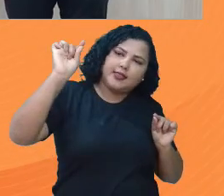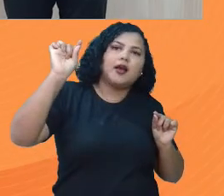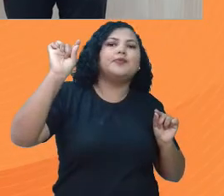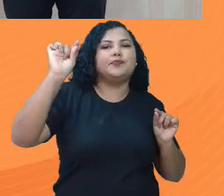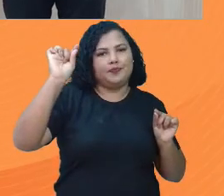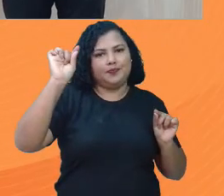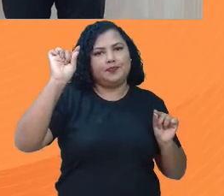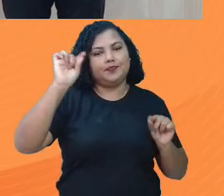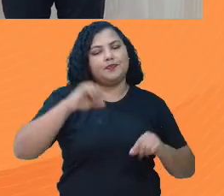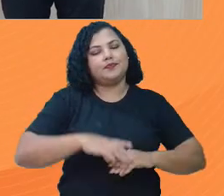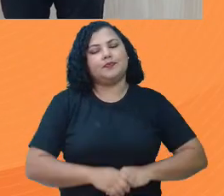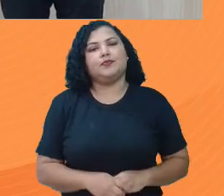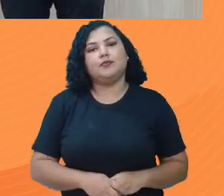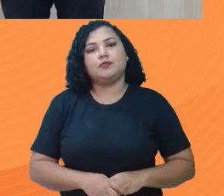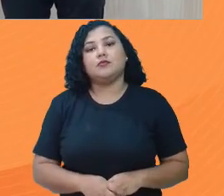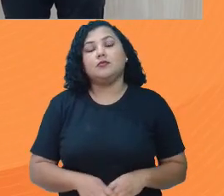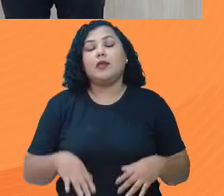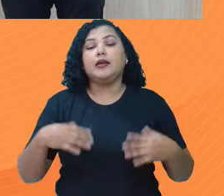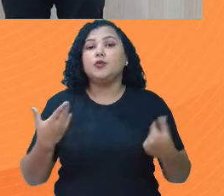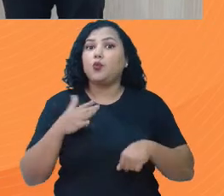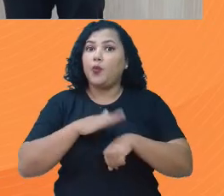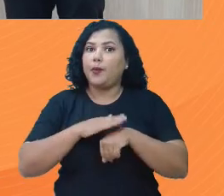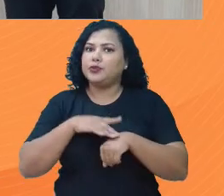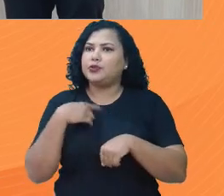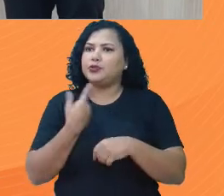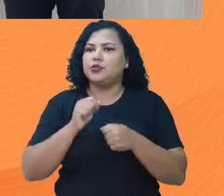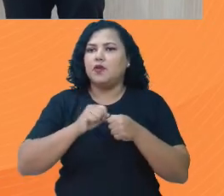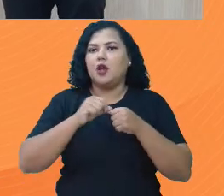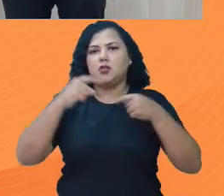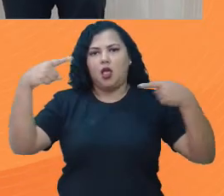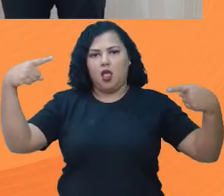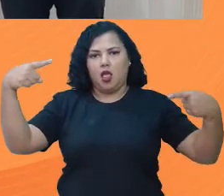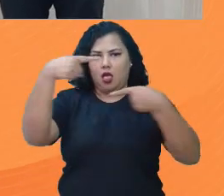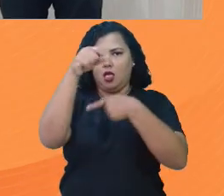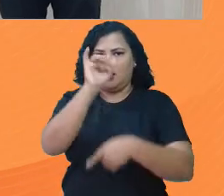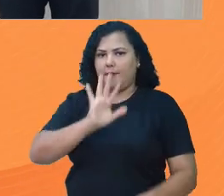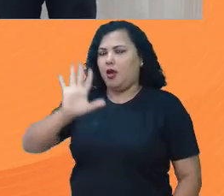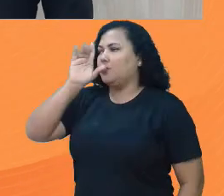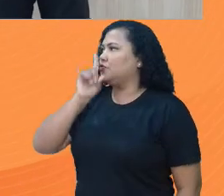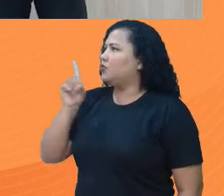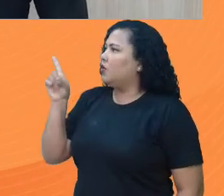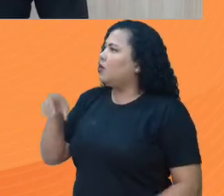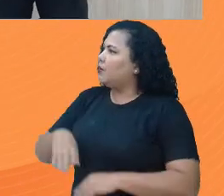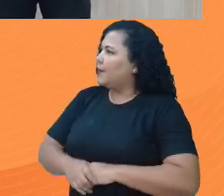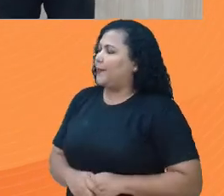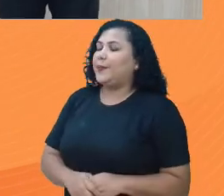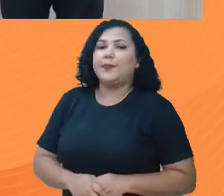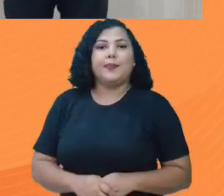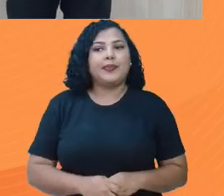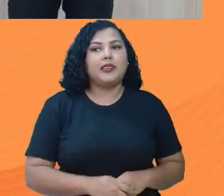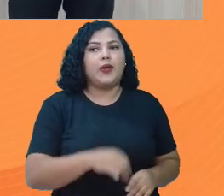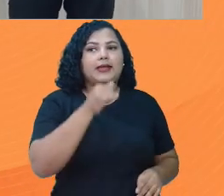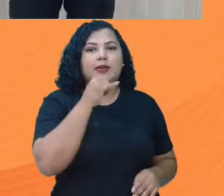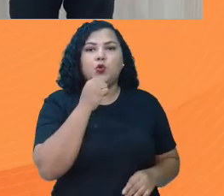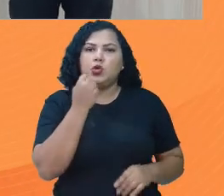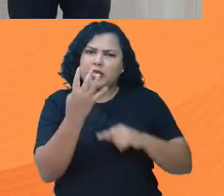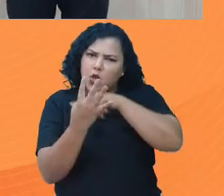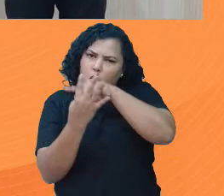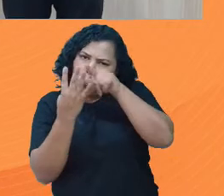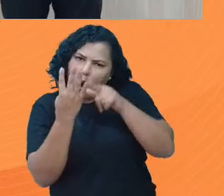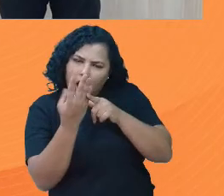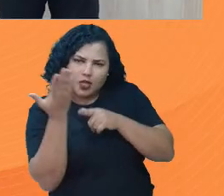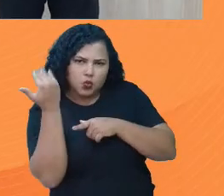reta transversal. Então, quando a gente faz esse tipo de imagem aí, você pode notar que a gente formou, em vez de 4 ângulos, como na